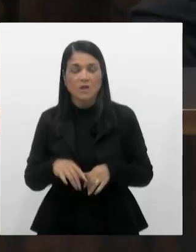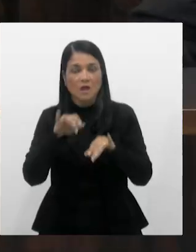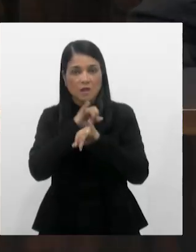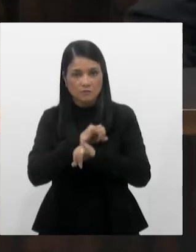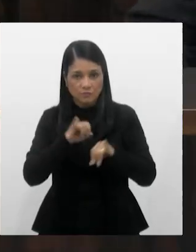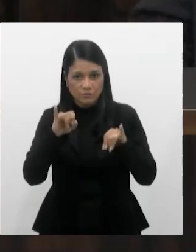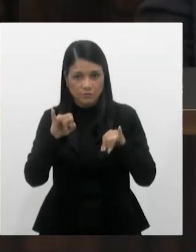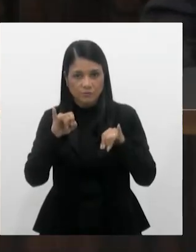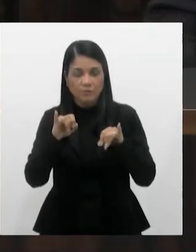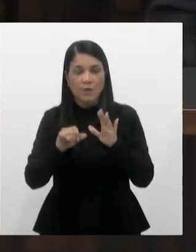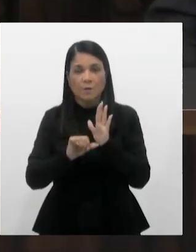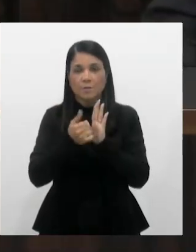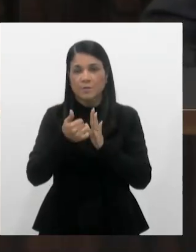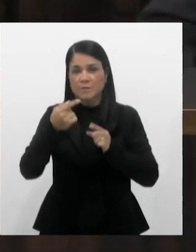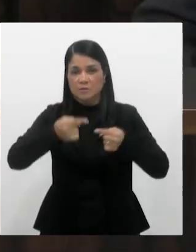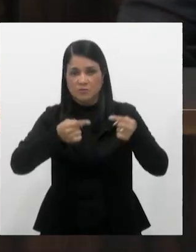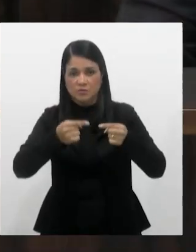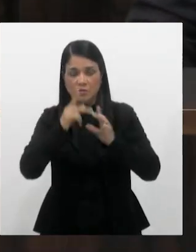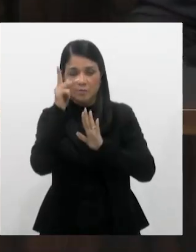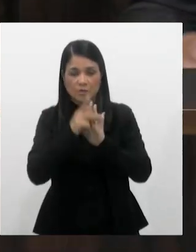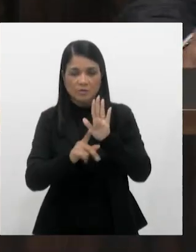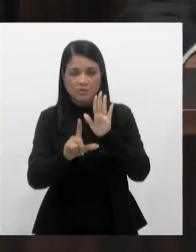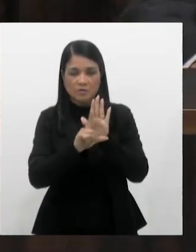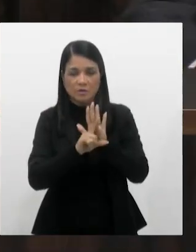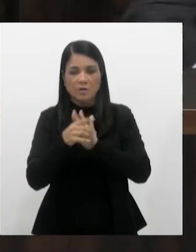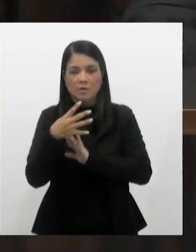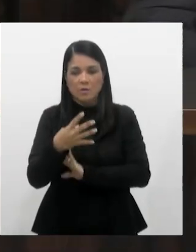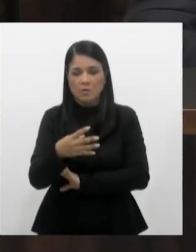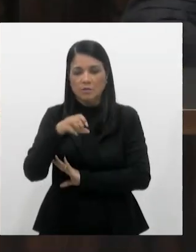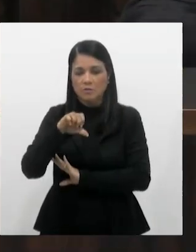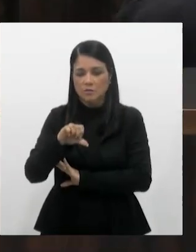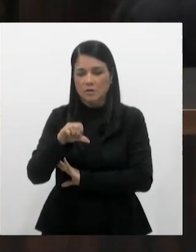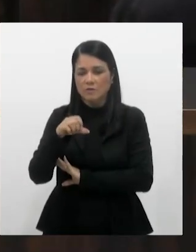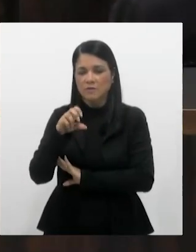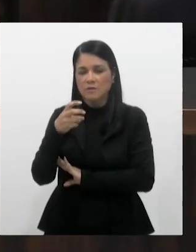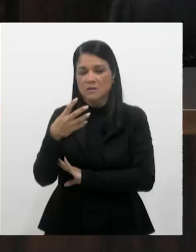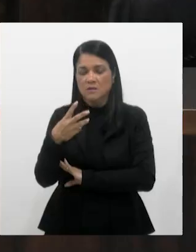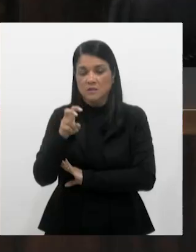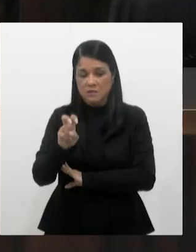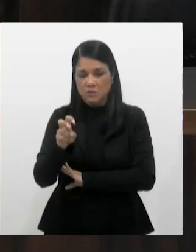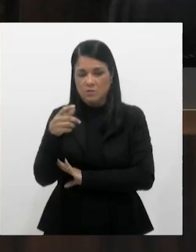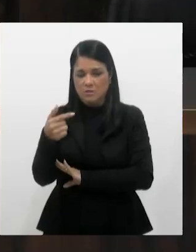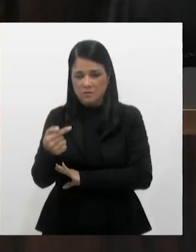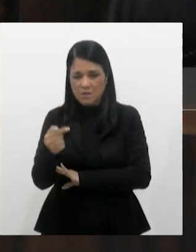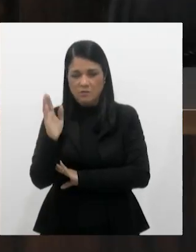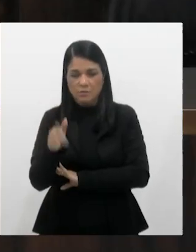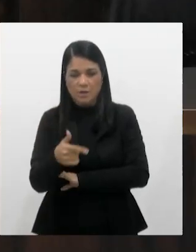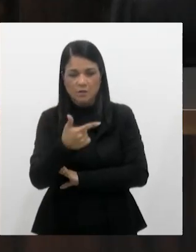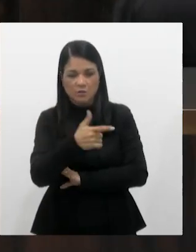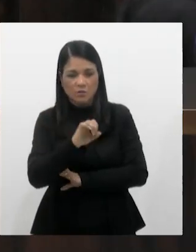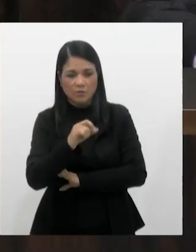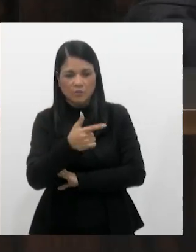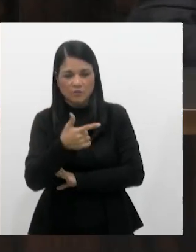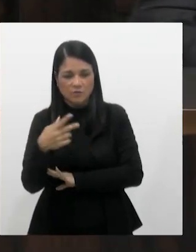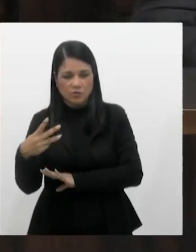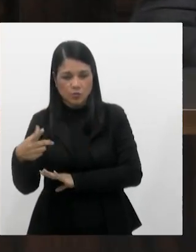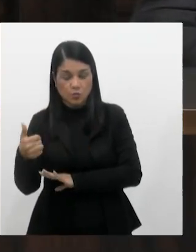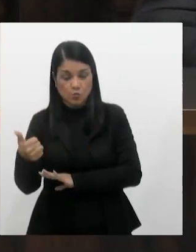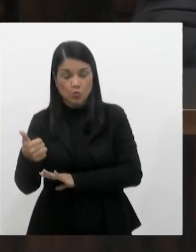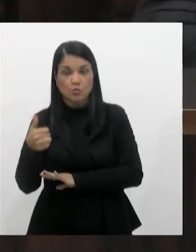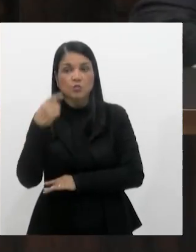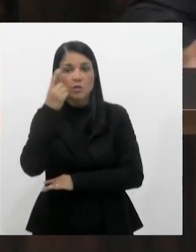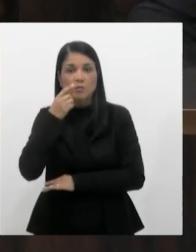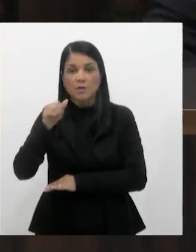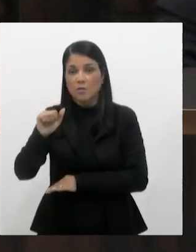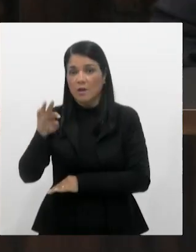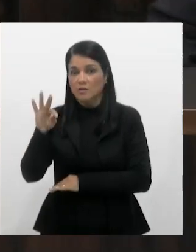Anuncio, em primeira discussão, projeto de lei 4957 de 2021, de autoria do deputado Átila Nunes, que altera a